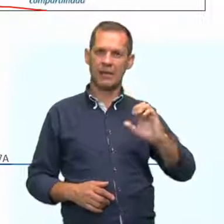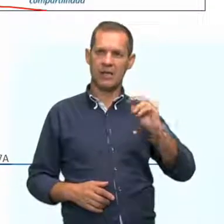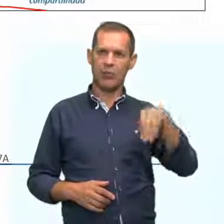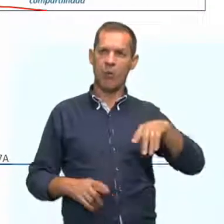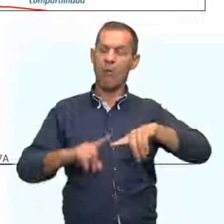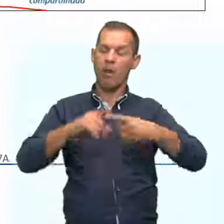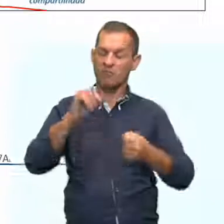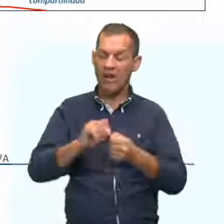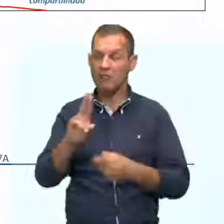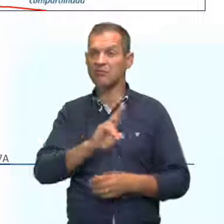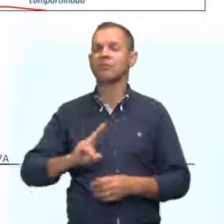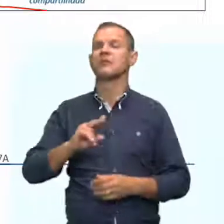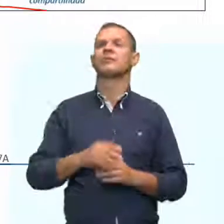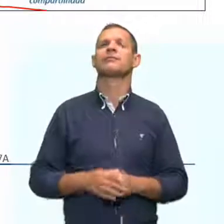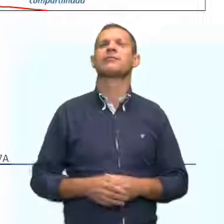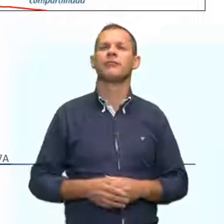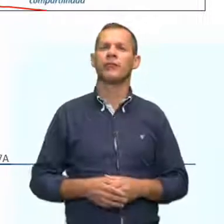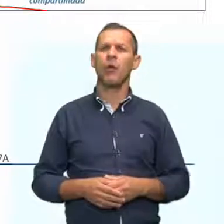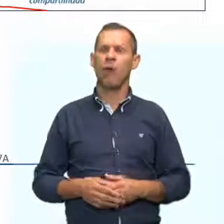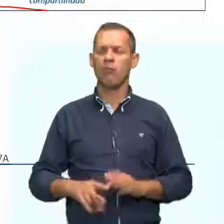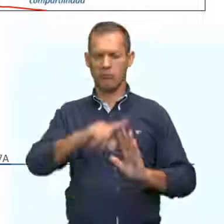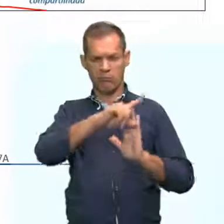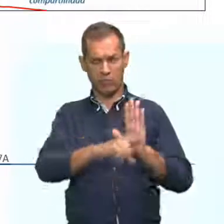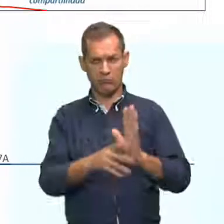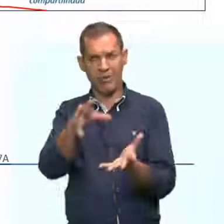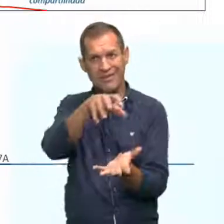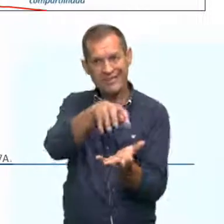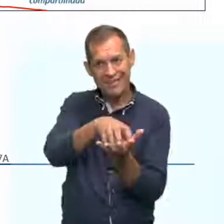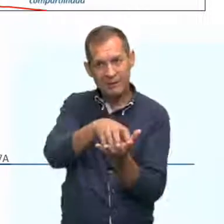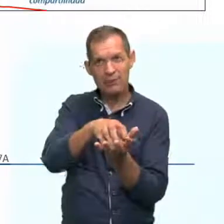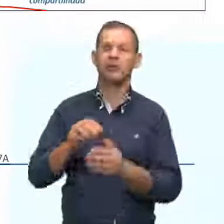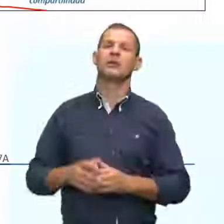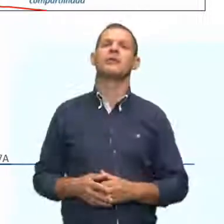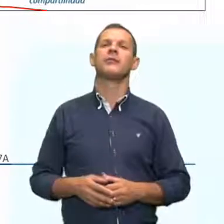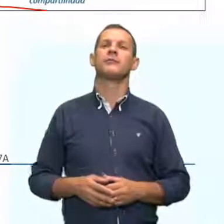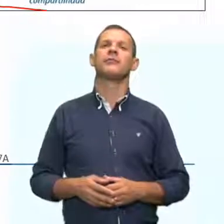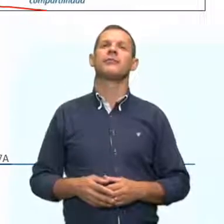Aí ele vai utilizar um programa de criptografia